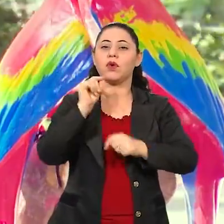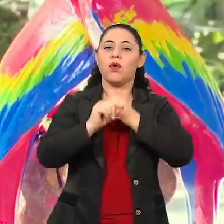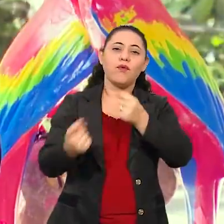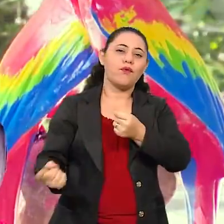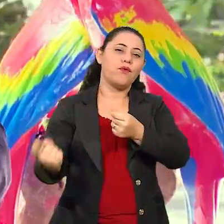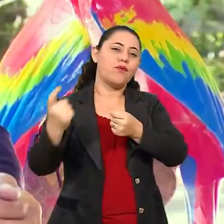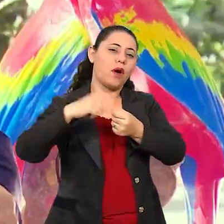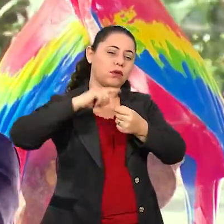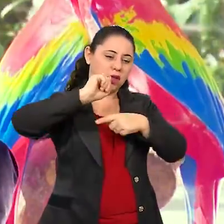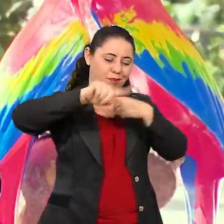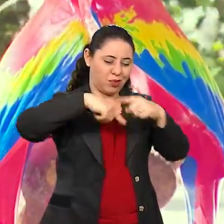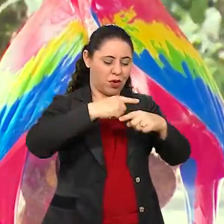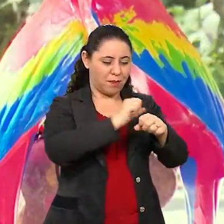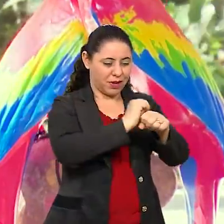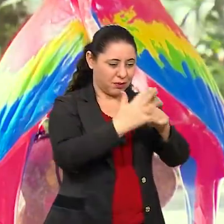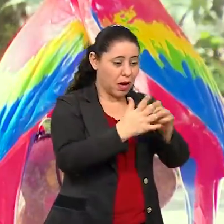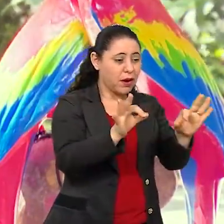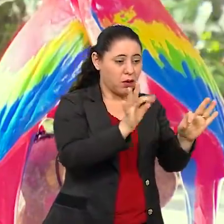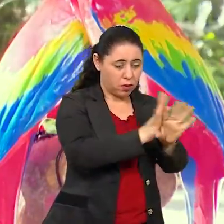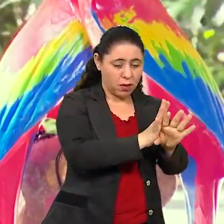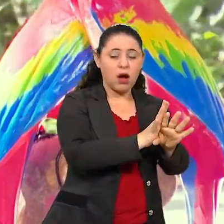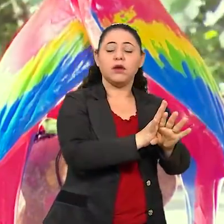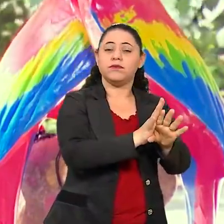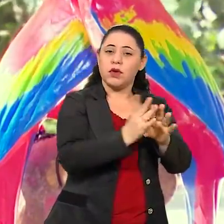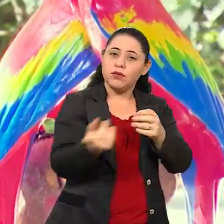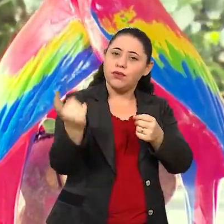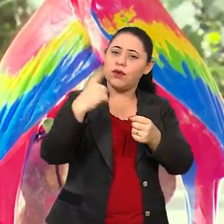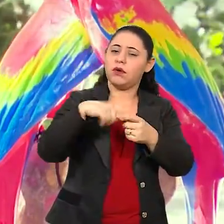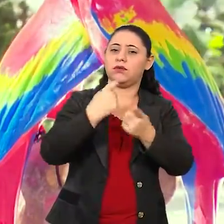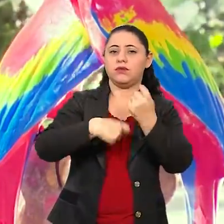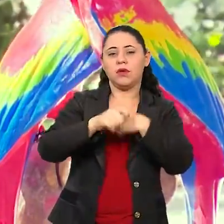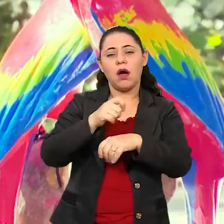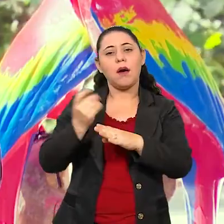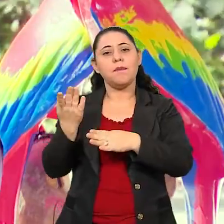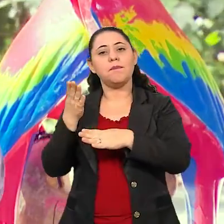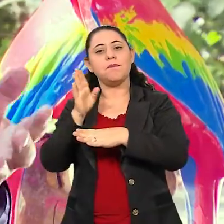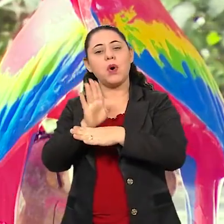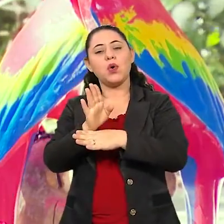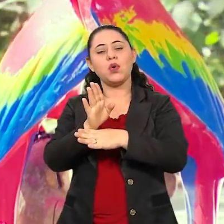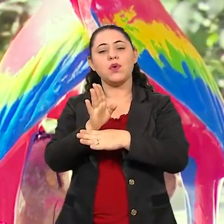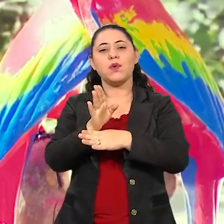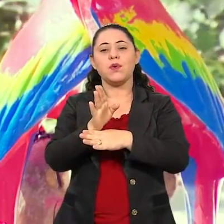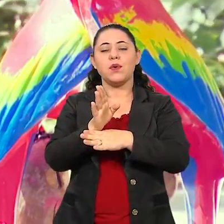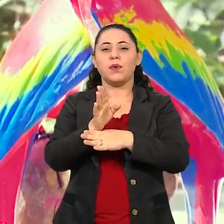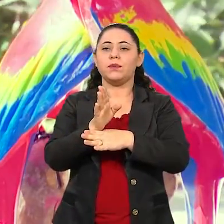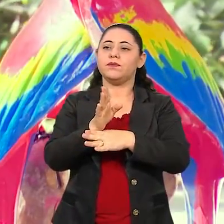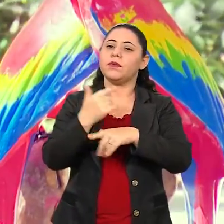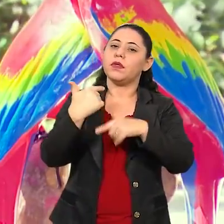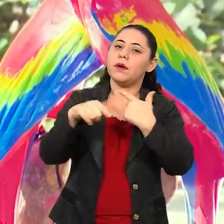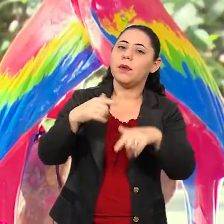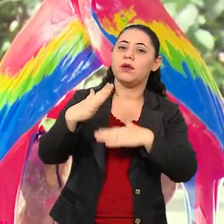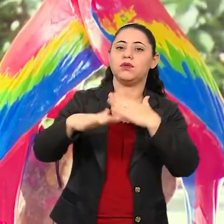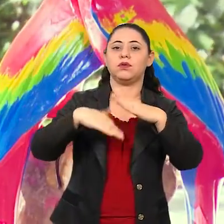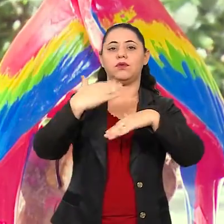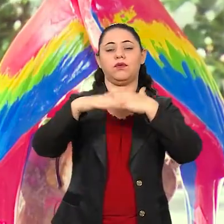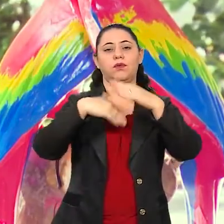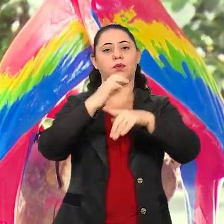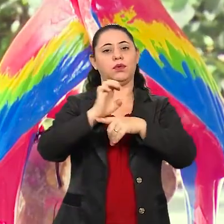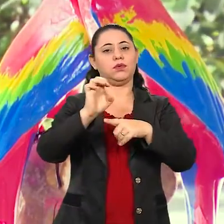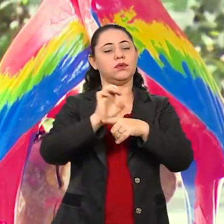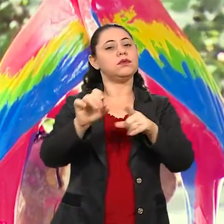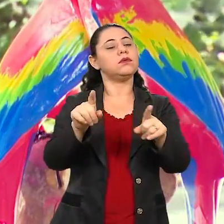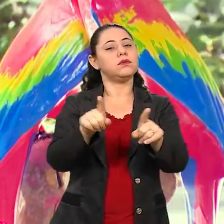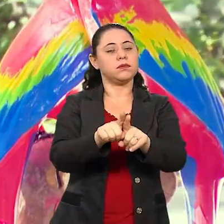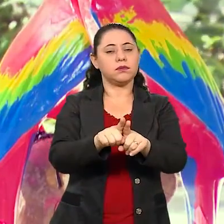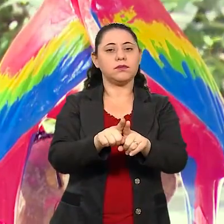programa de retomada pós pandemia os programas de apoio as atividades principalmente do